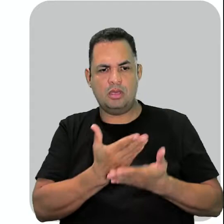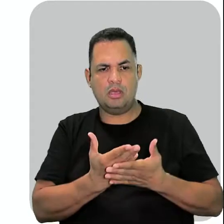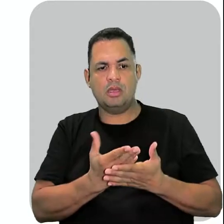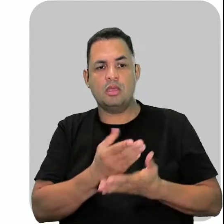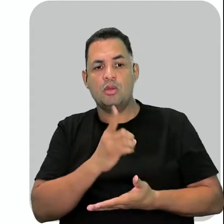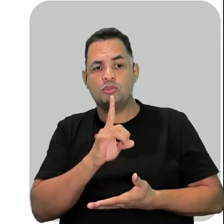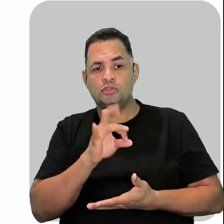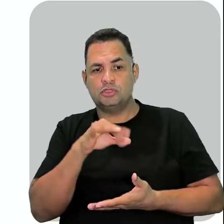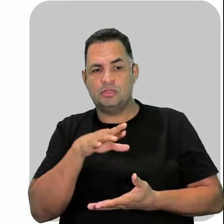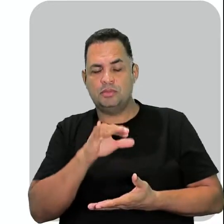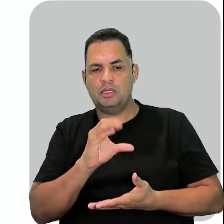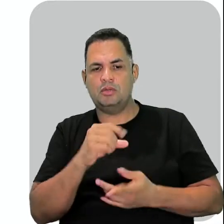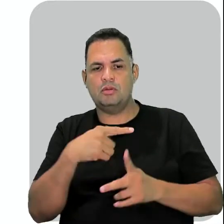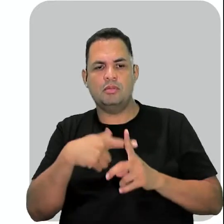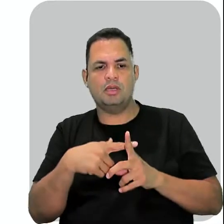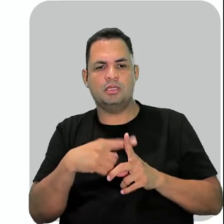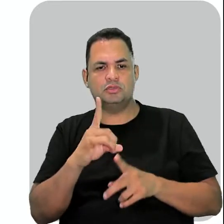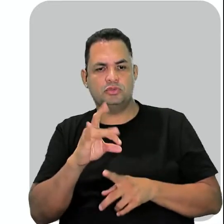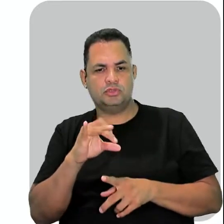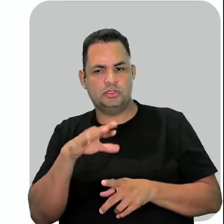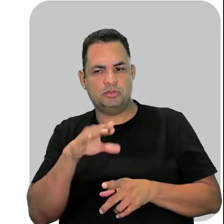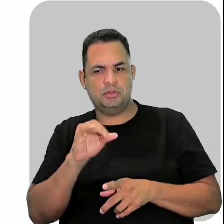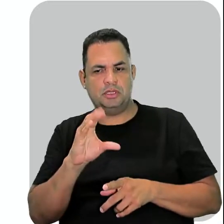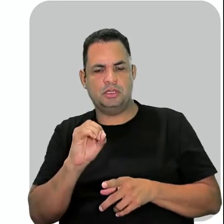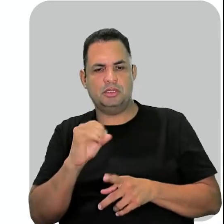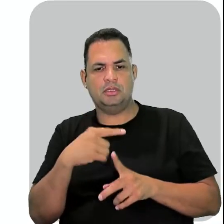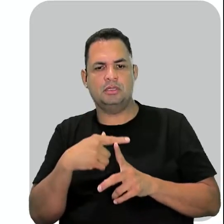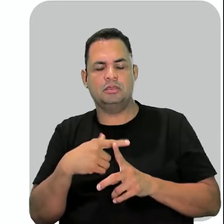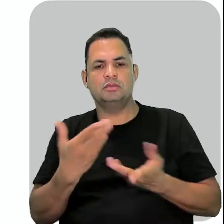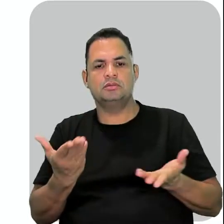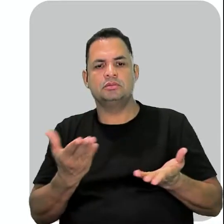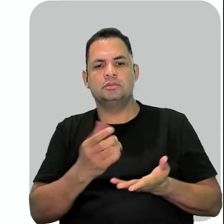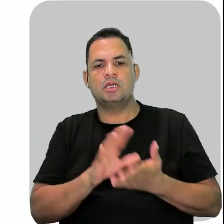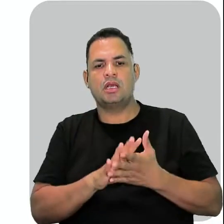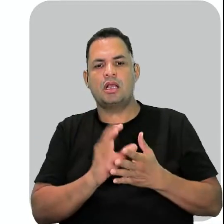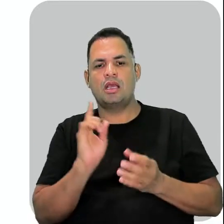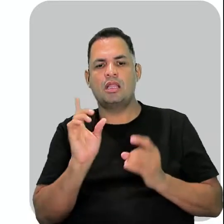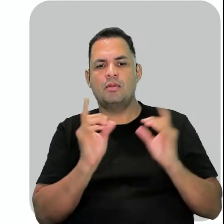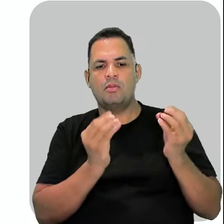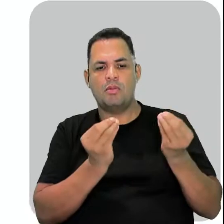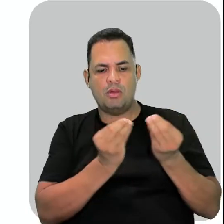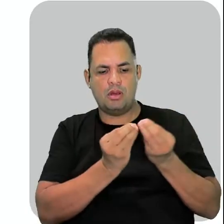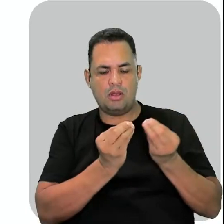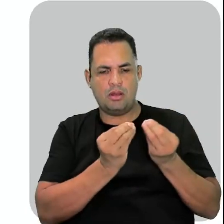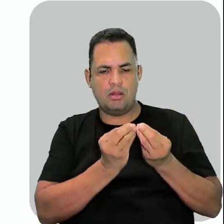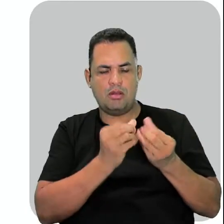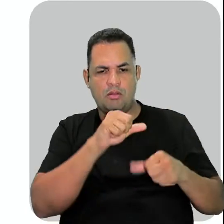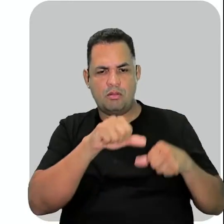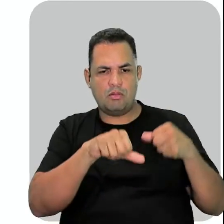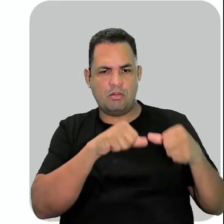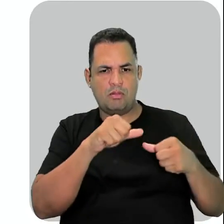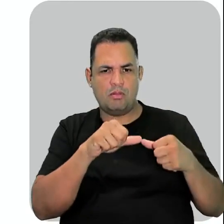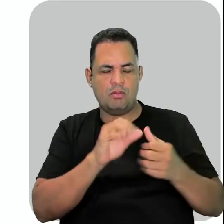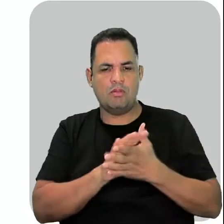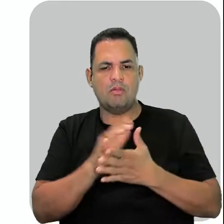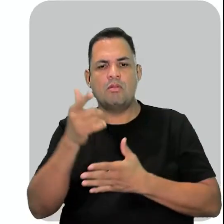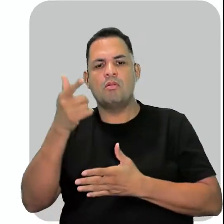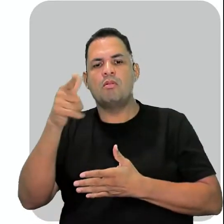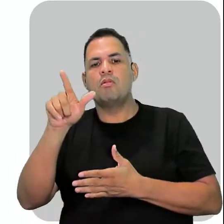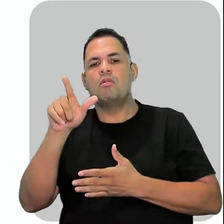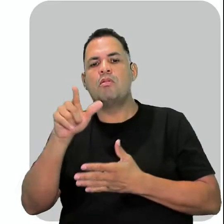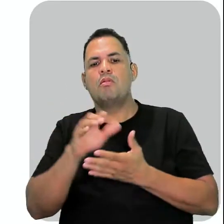se ligando ao dímero diretamente, como se uma molécula daquela que a gente formou se ligasse a